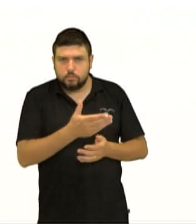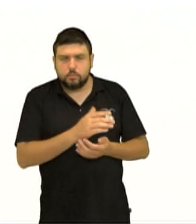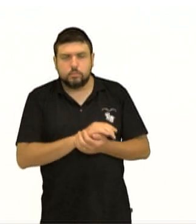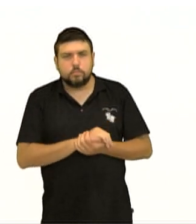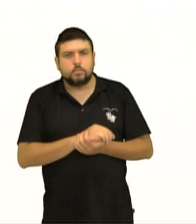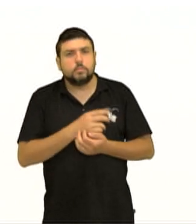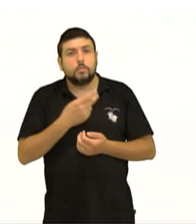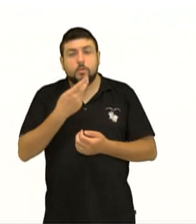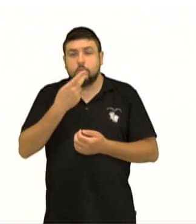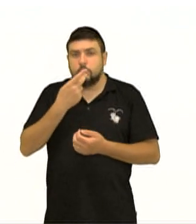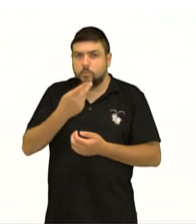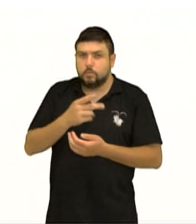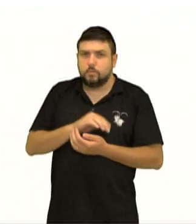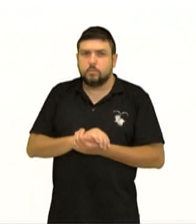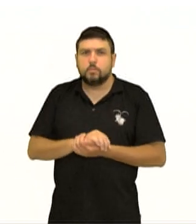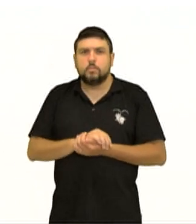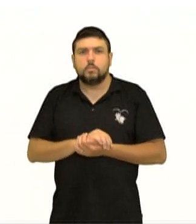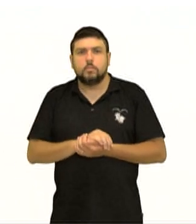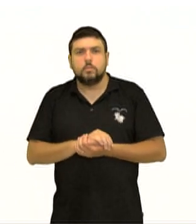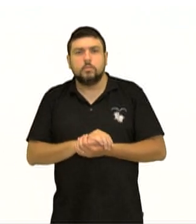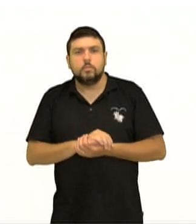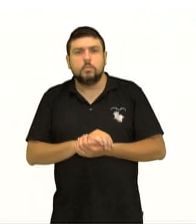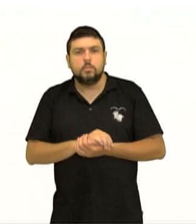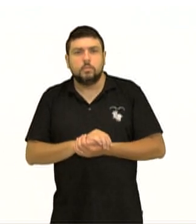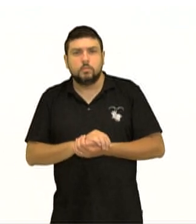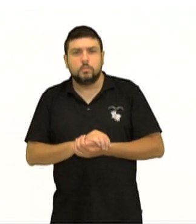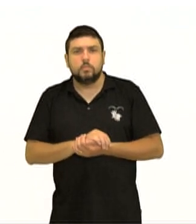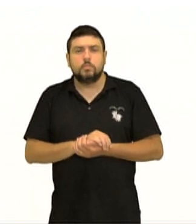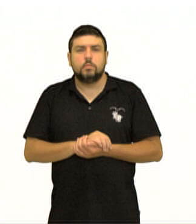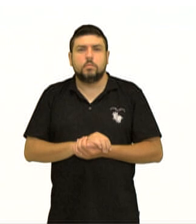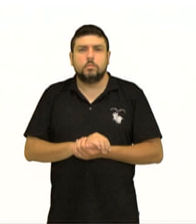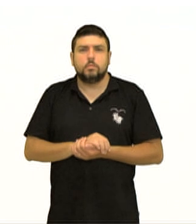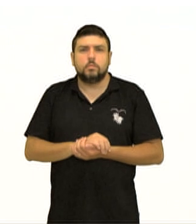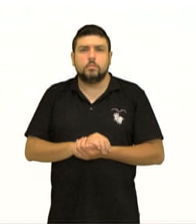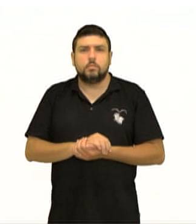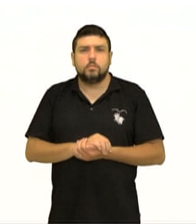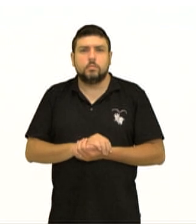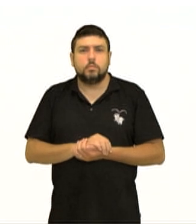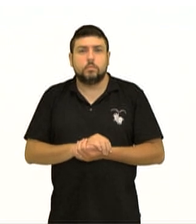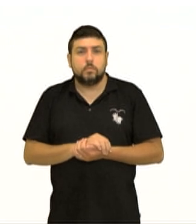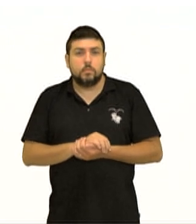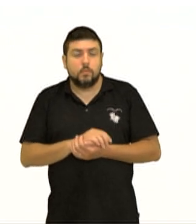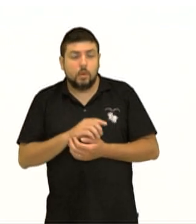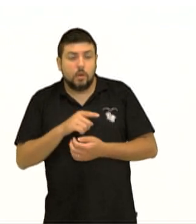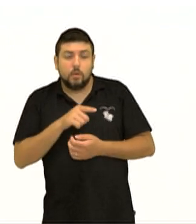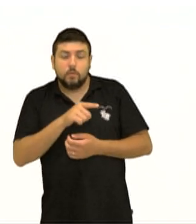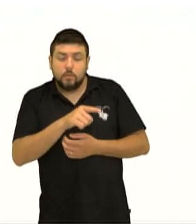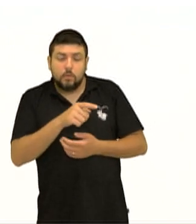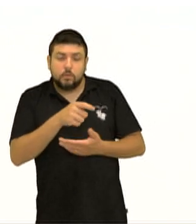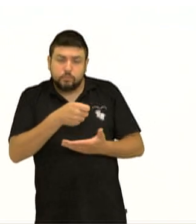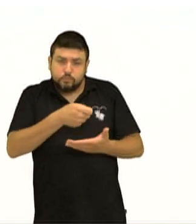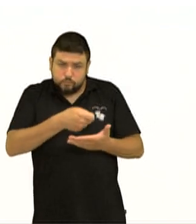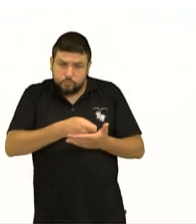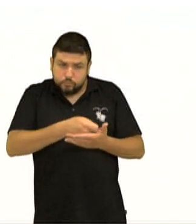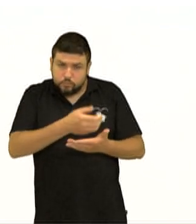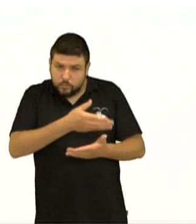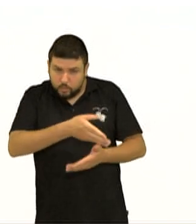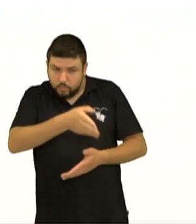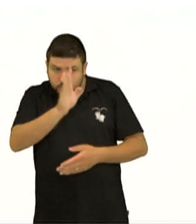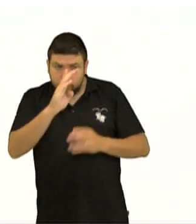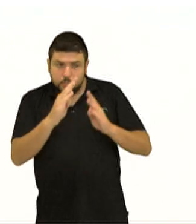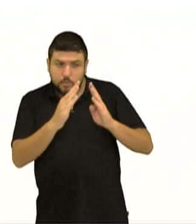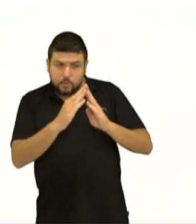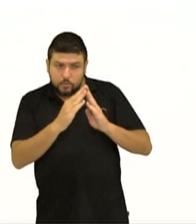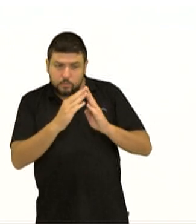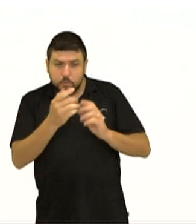diz assim, olha, You should go home and take a painkiller. Você deveria ir para casa e